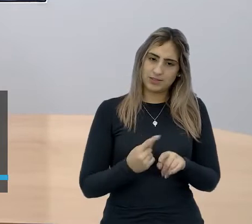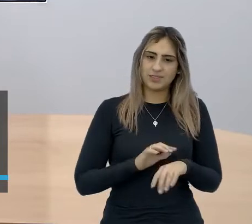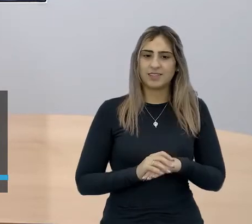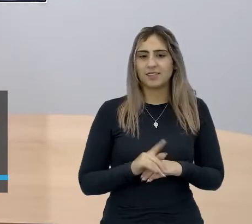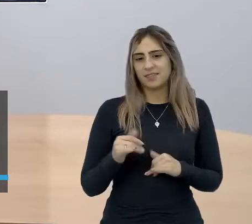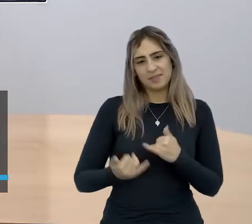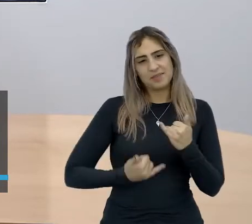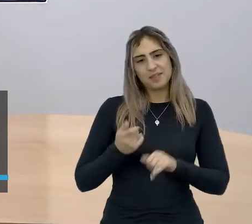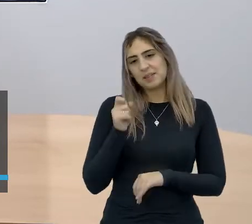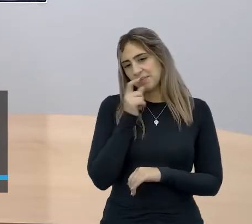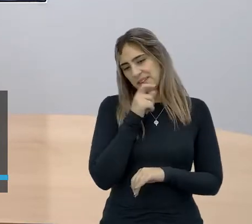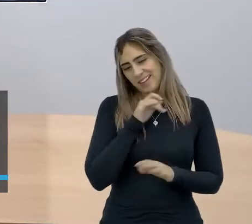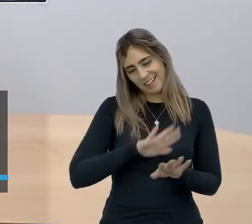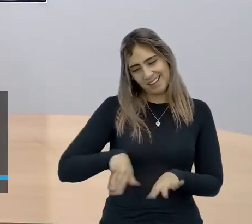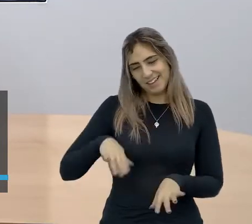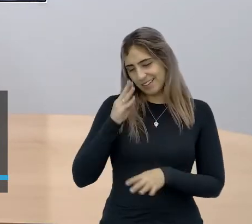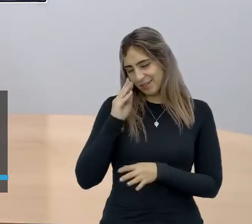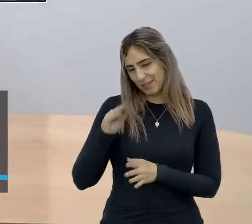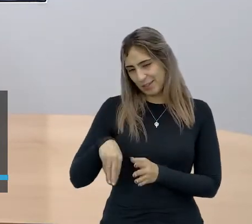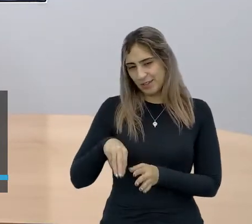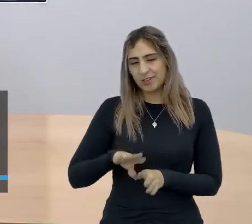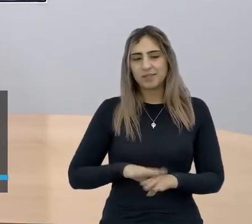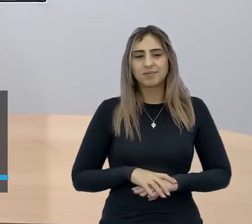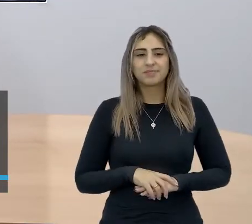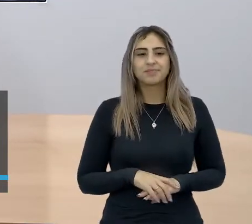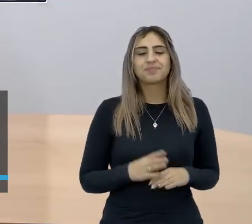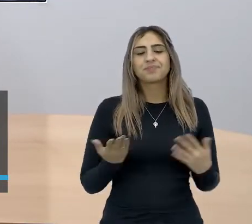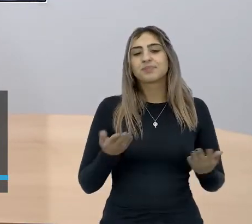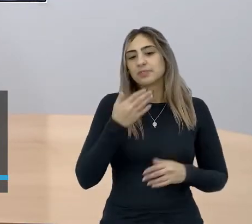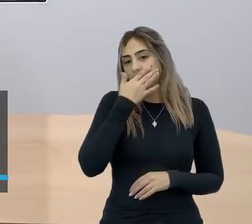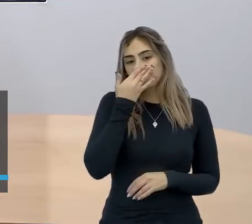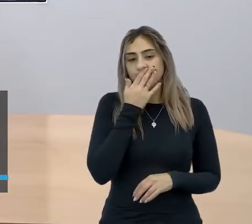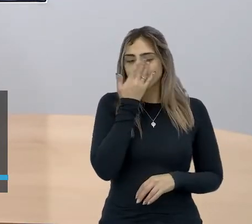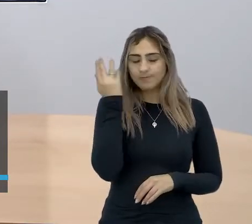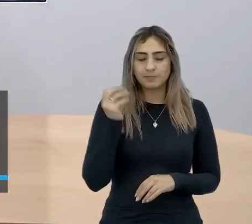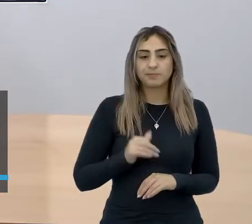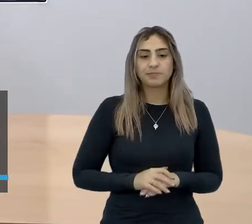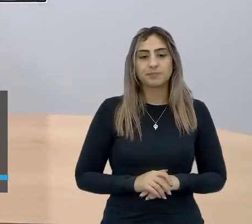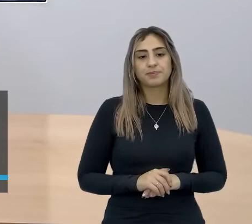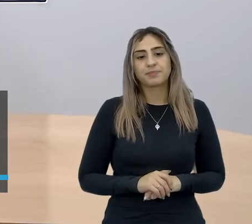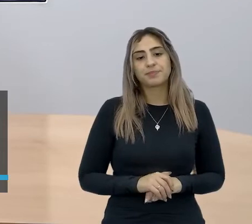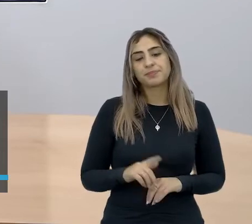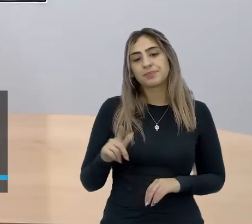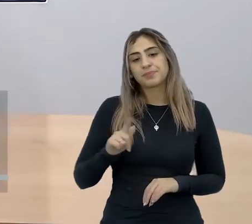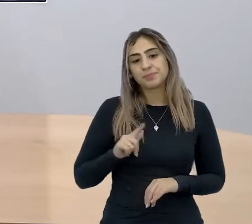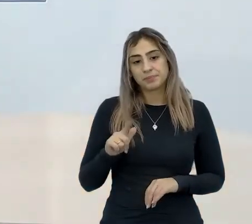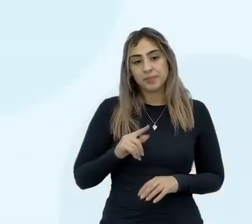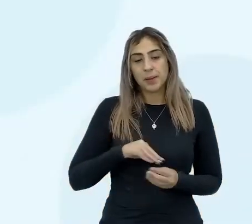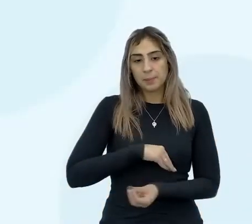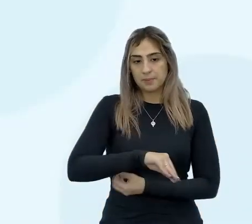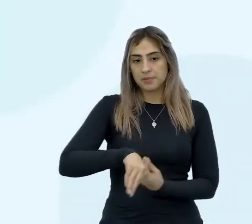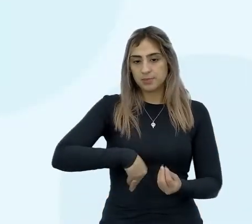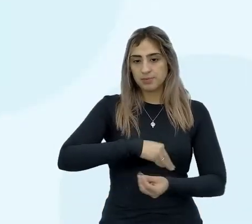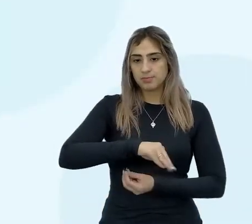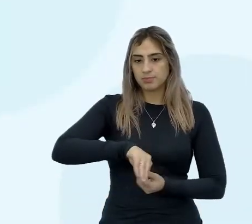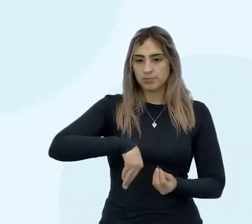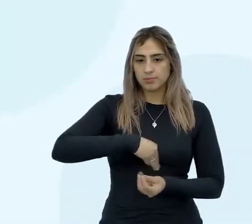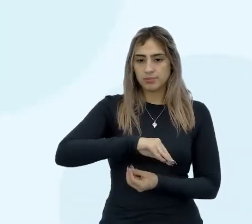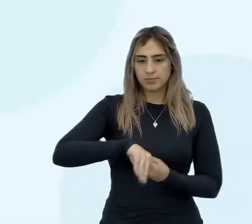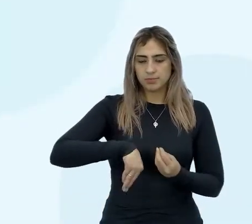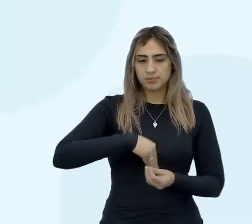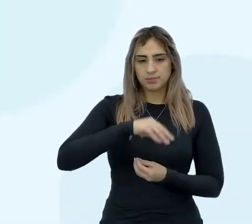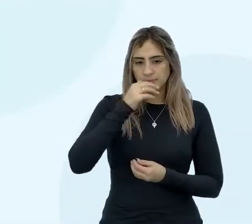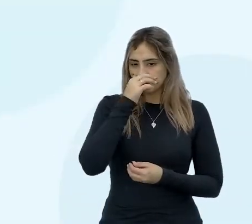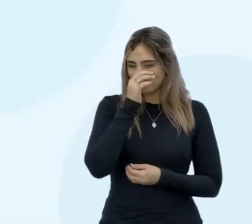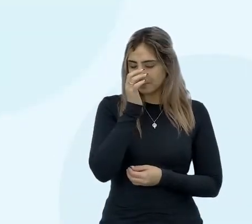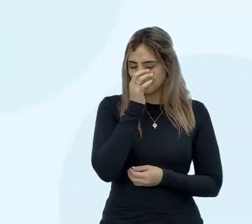brincando, gente. Piadinhas à parte, tá certo? Bom, então vamos lá. A gente tem misturas. As misturas,